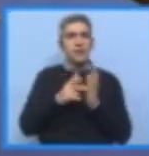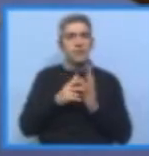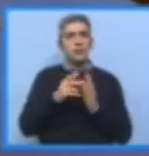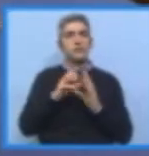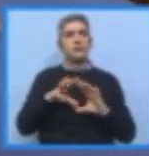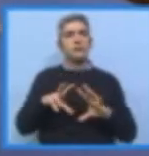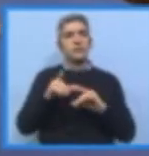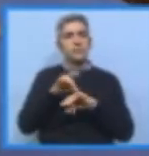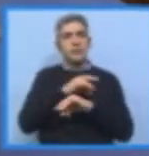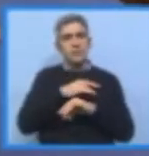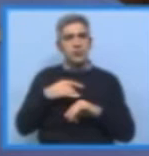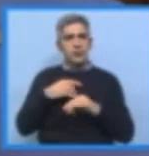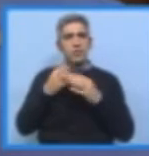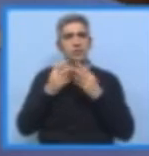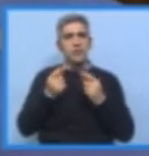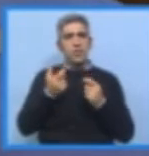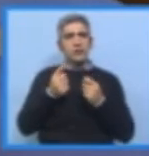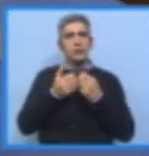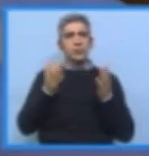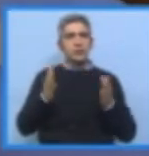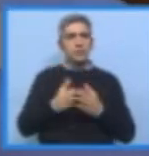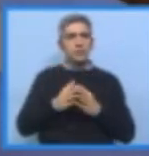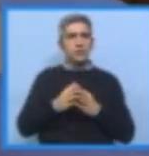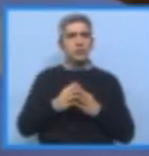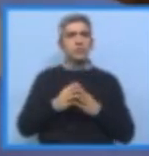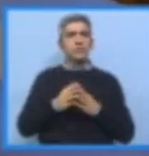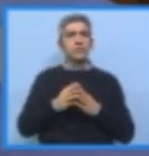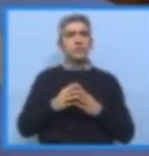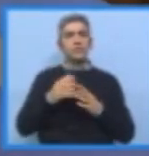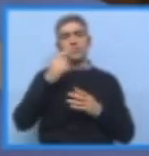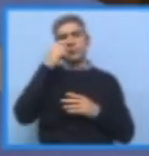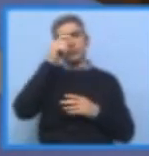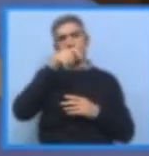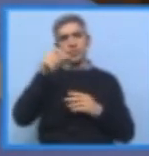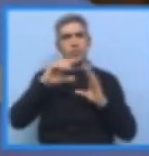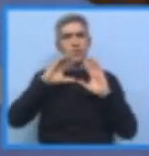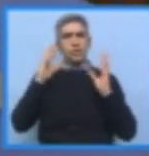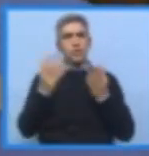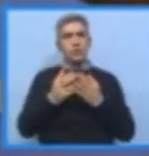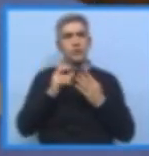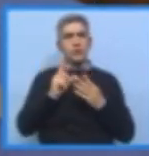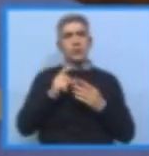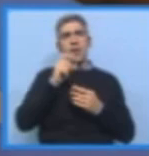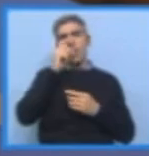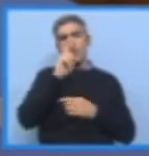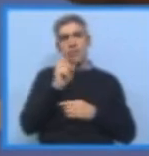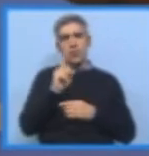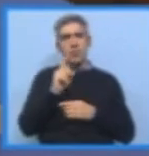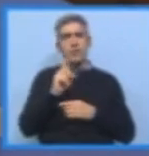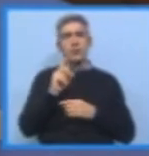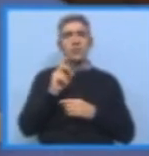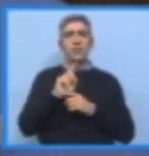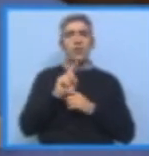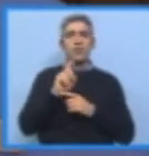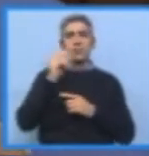os progressos da medicina parecem resolver tudo e o cidadão comum, a sociedade foi-se desabituando de encarar